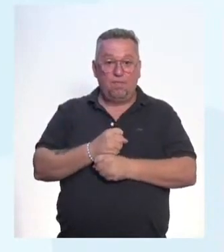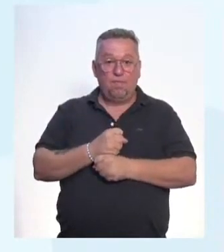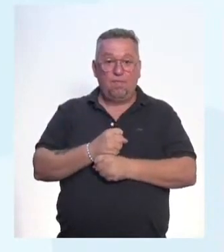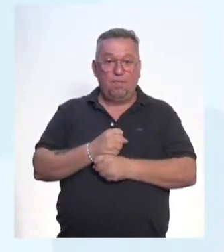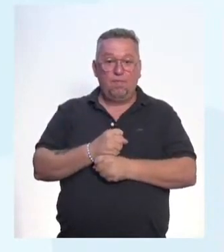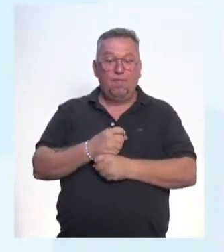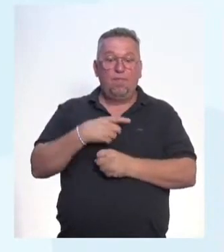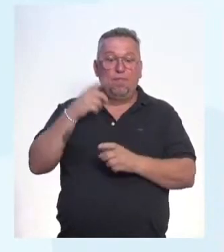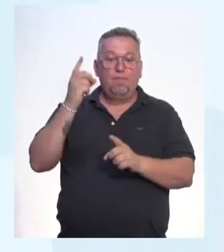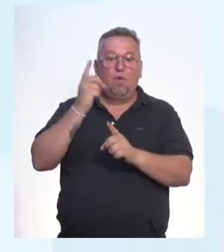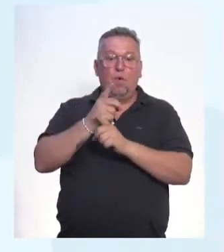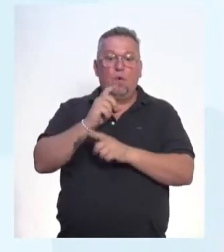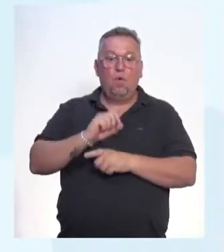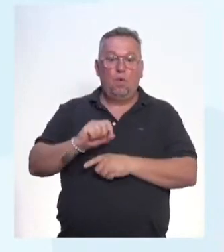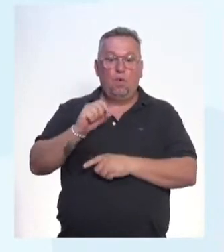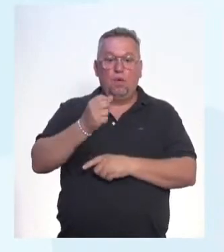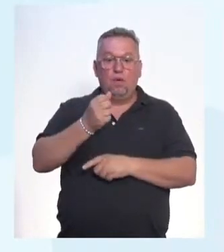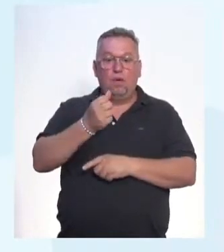Portanto, eu vou ter